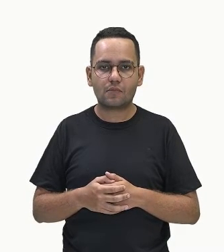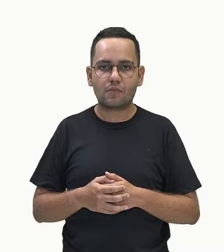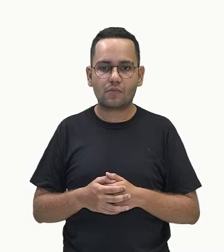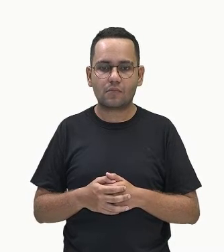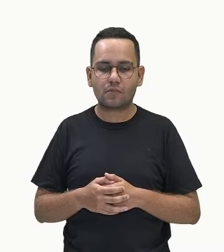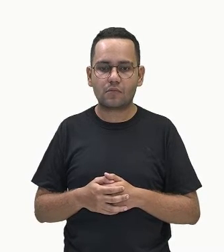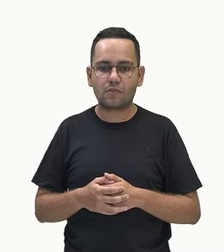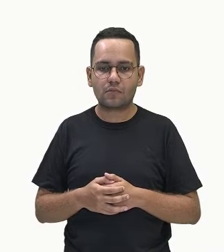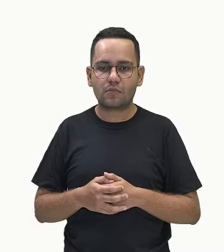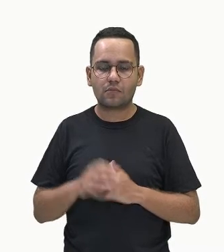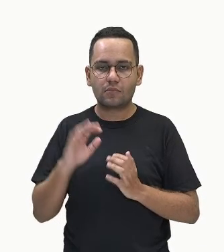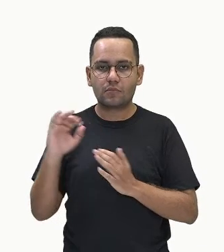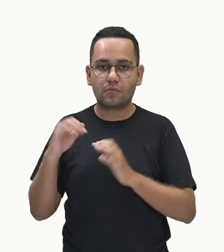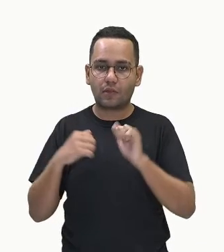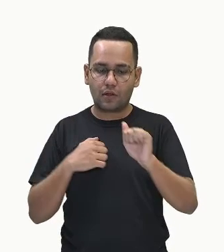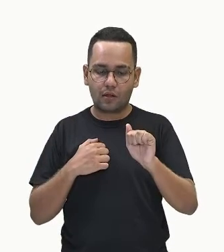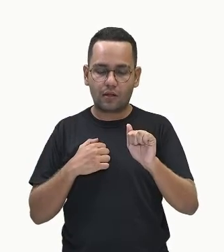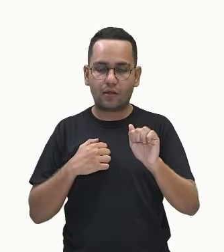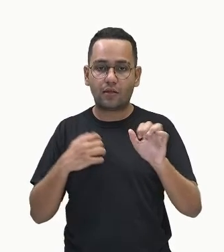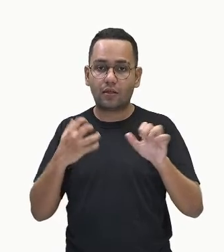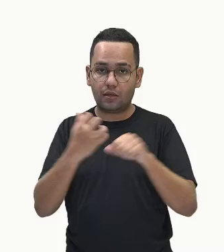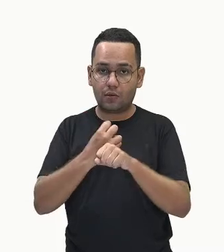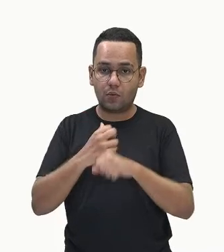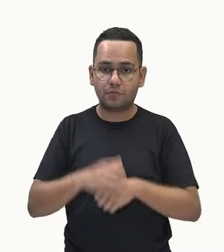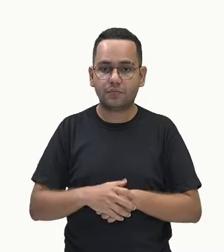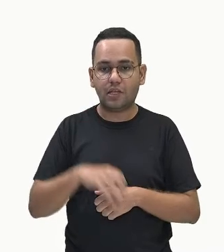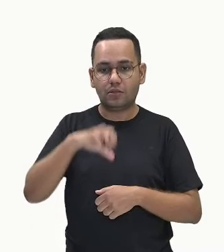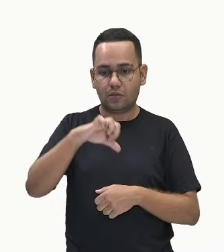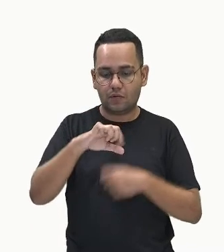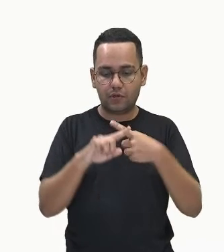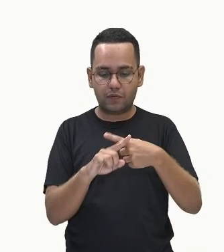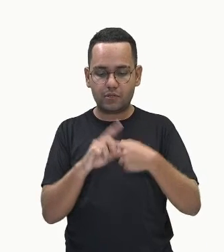eu apenas multiplico 9 vezes